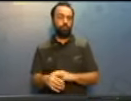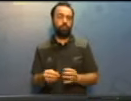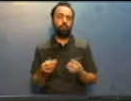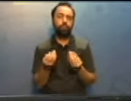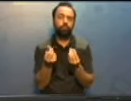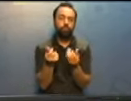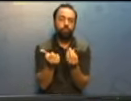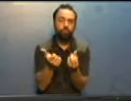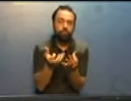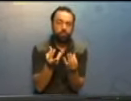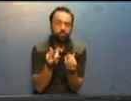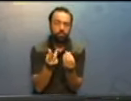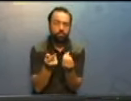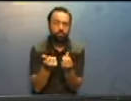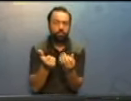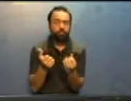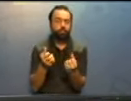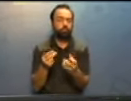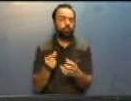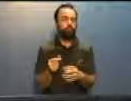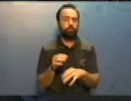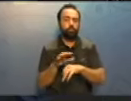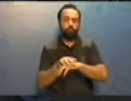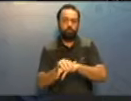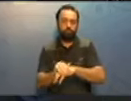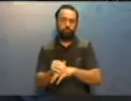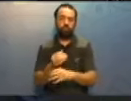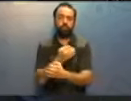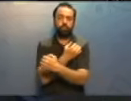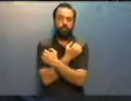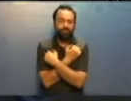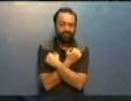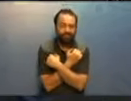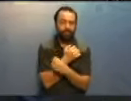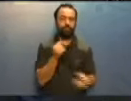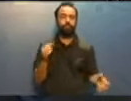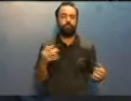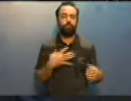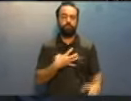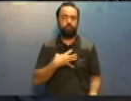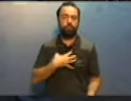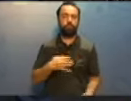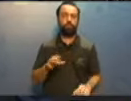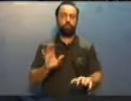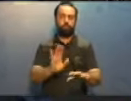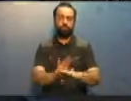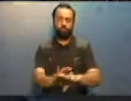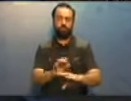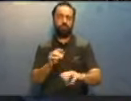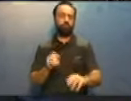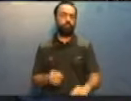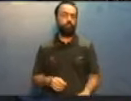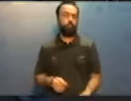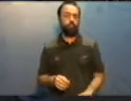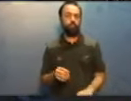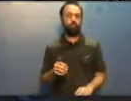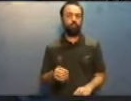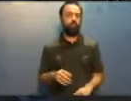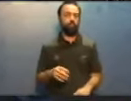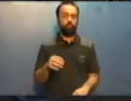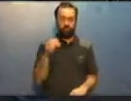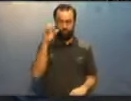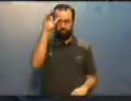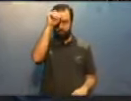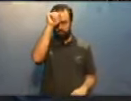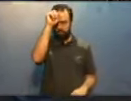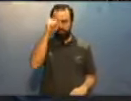das texturas e dos relevos. Então, no tocar, no abraçar, no sentir, no encostar, no relar, a gente